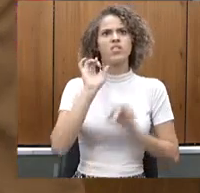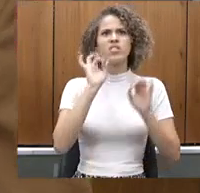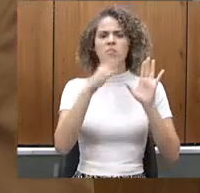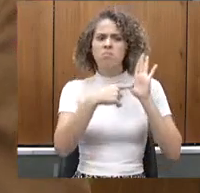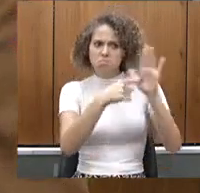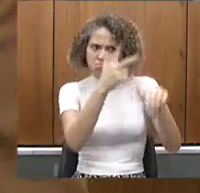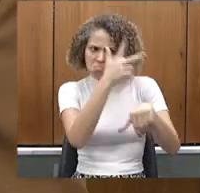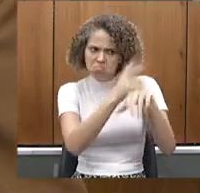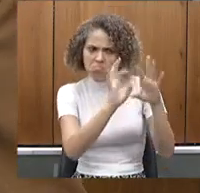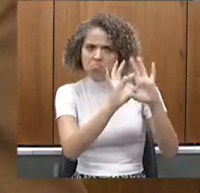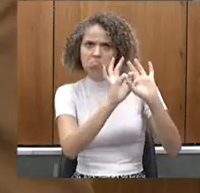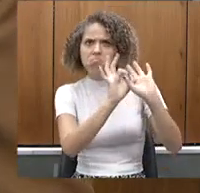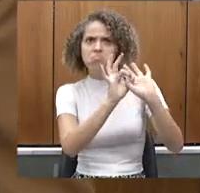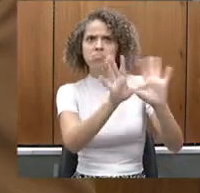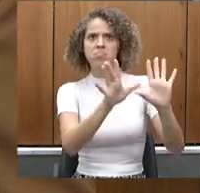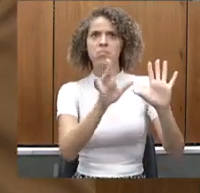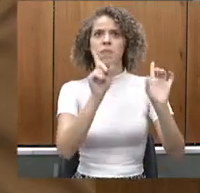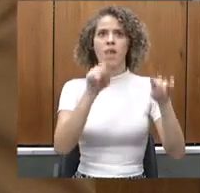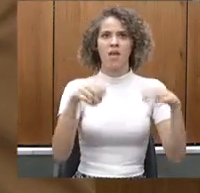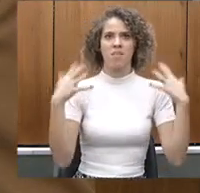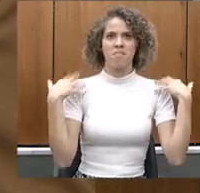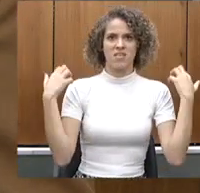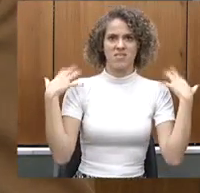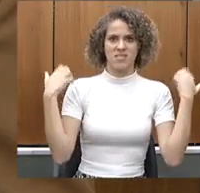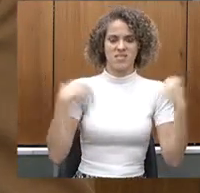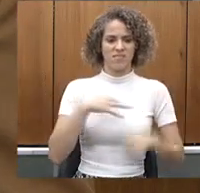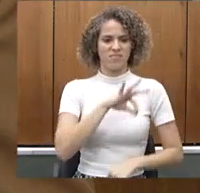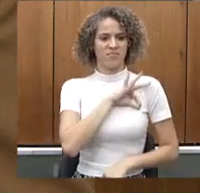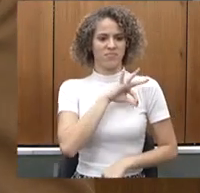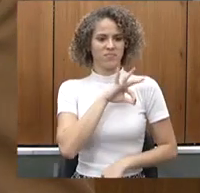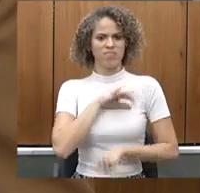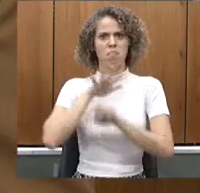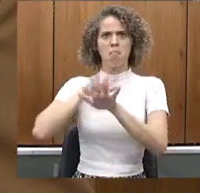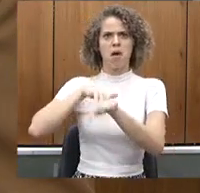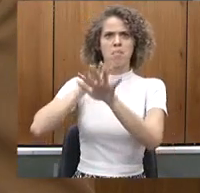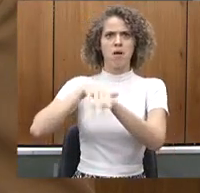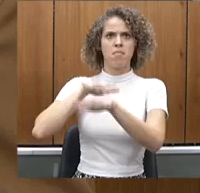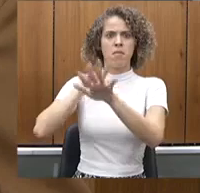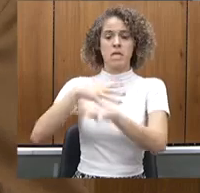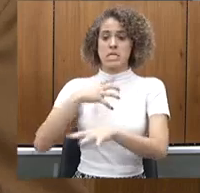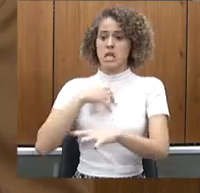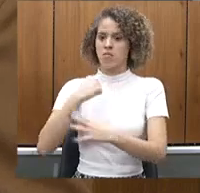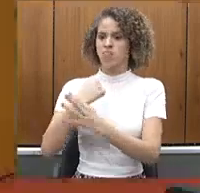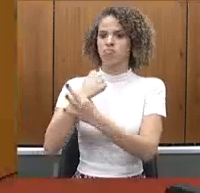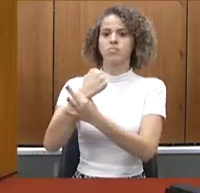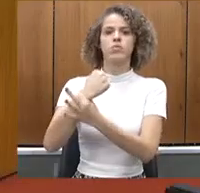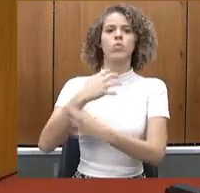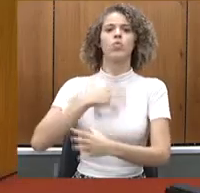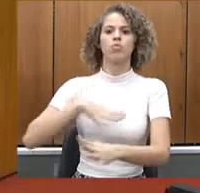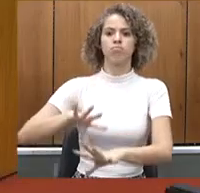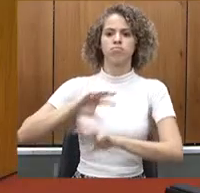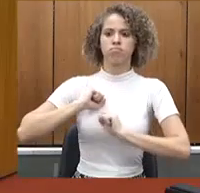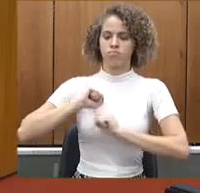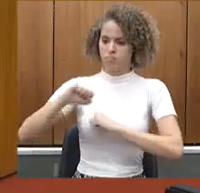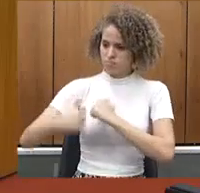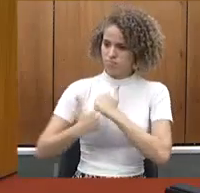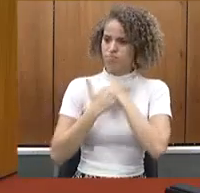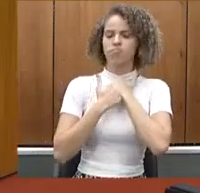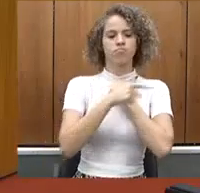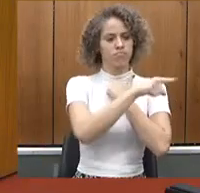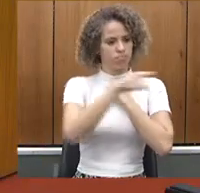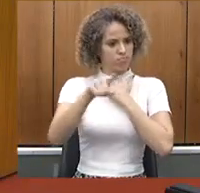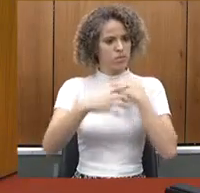agradecimento aos parceiros da Polícia Militar né a polícia militar ela se sente fortalecida e se sente apoiada pelos senhores